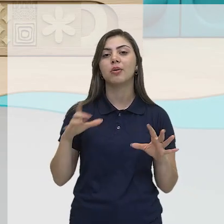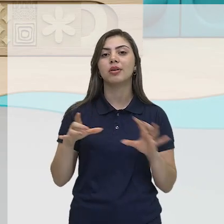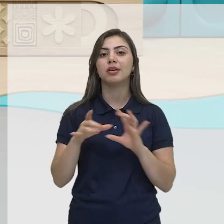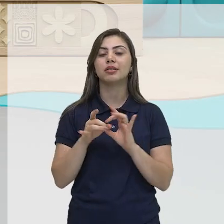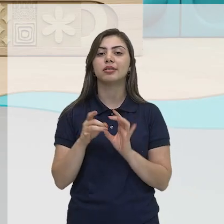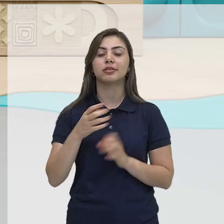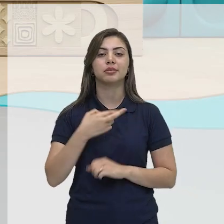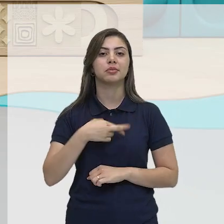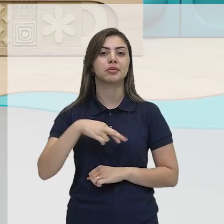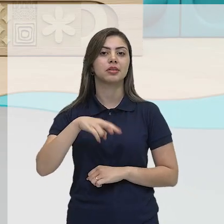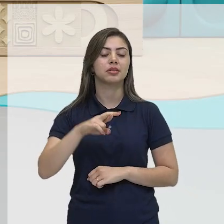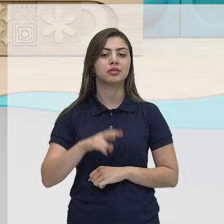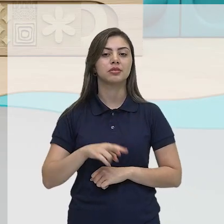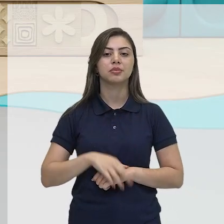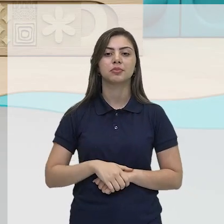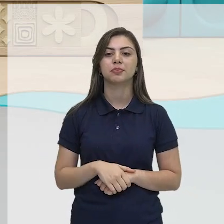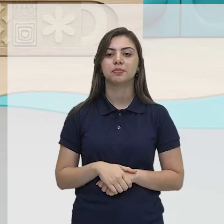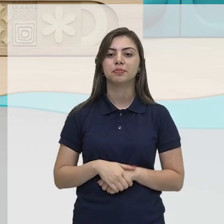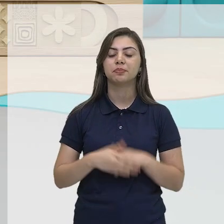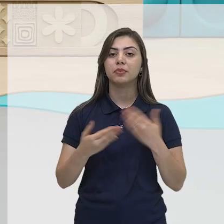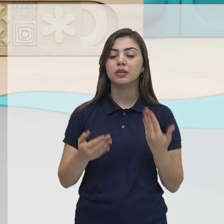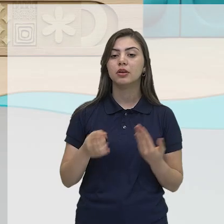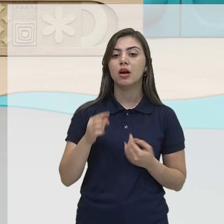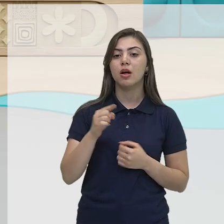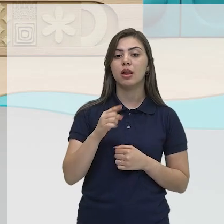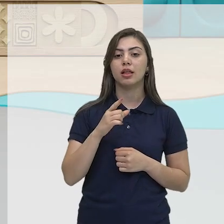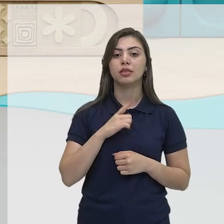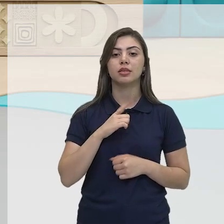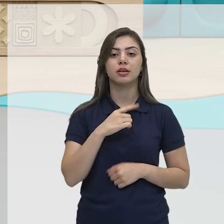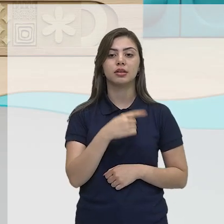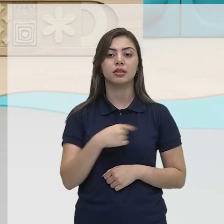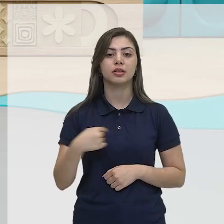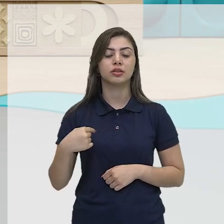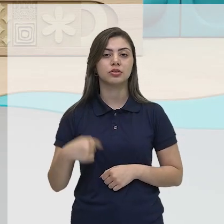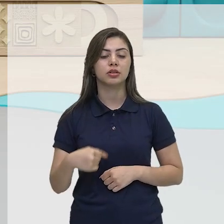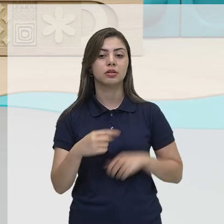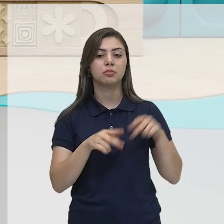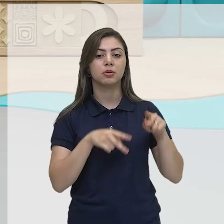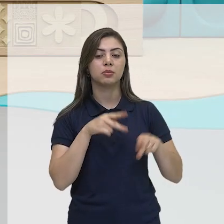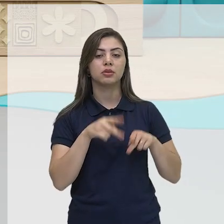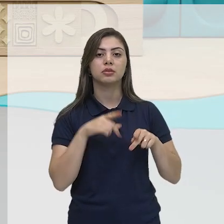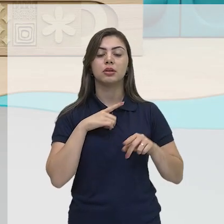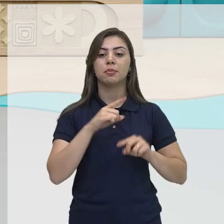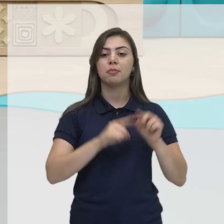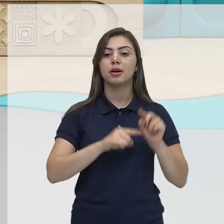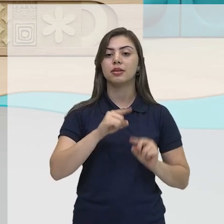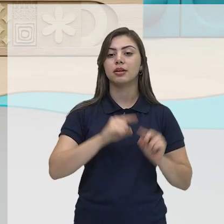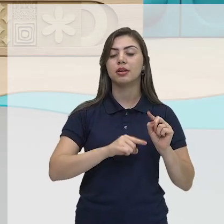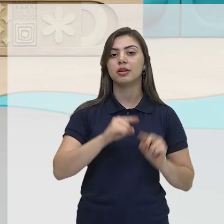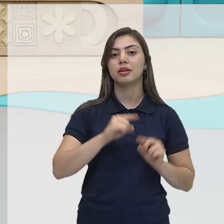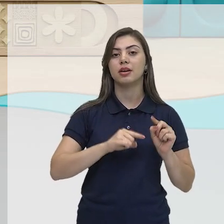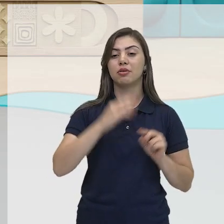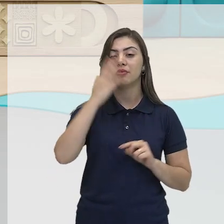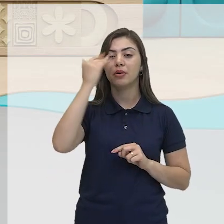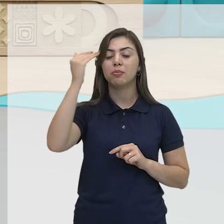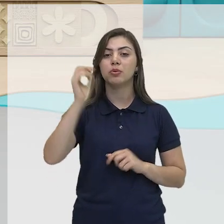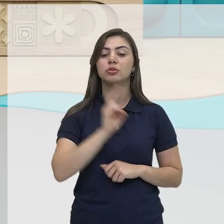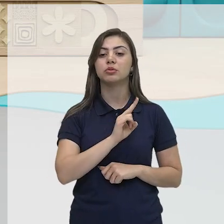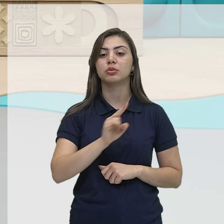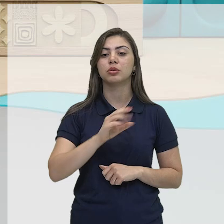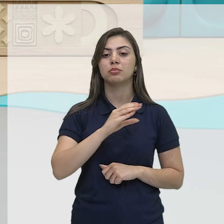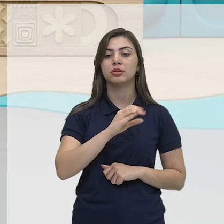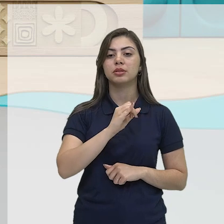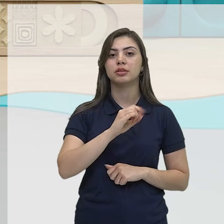à espiritualidade. Entre os chineses, o instrumento mais popular foi a cítara, em um